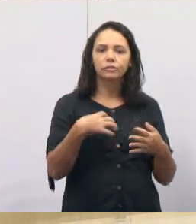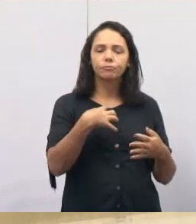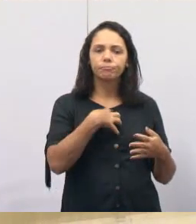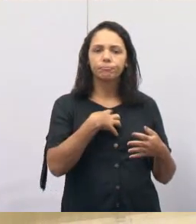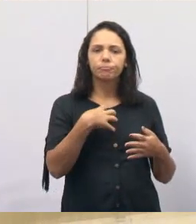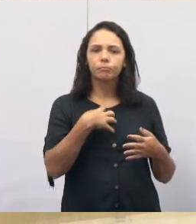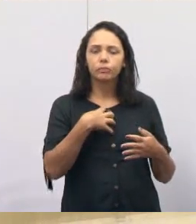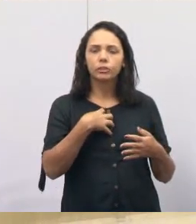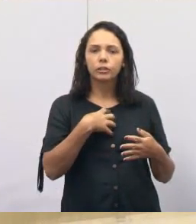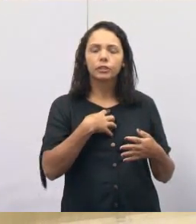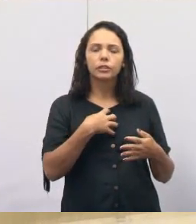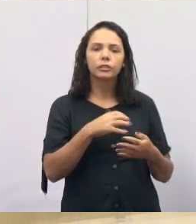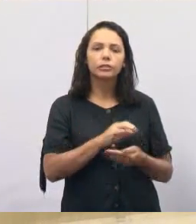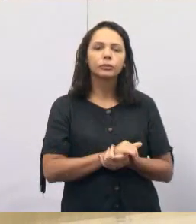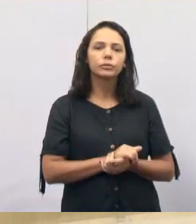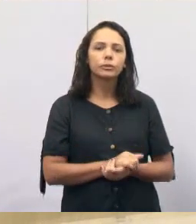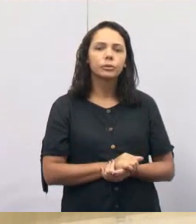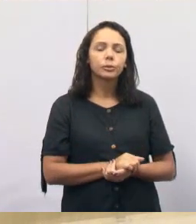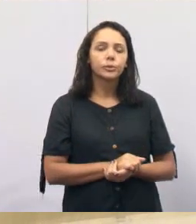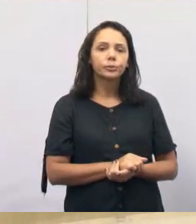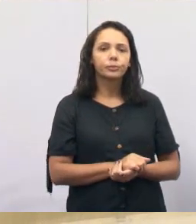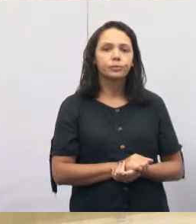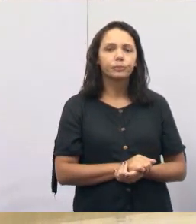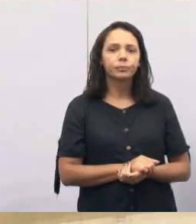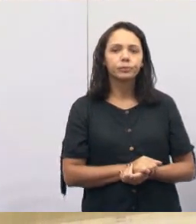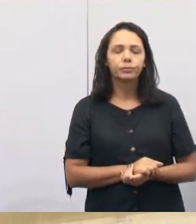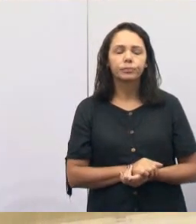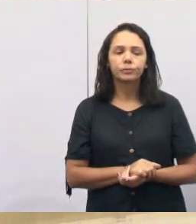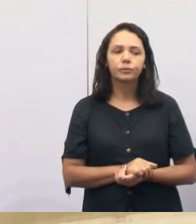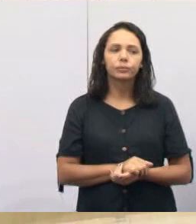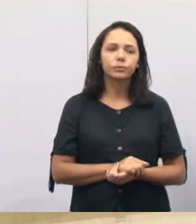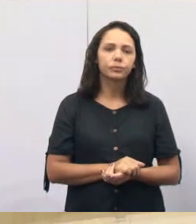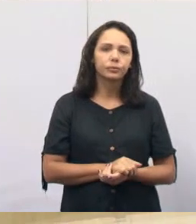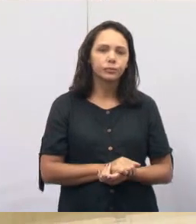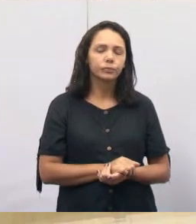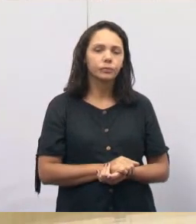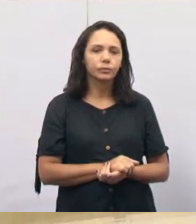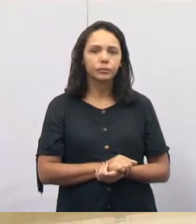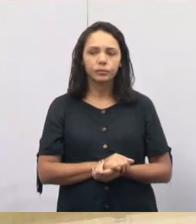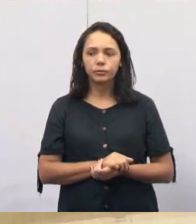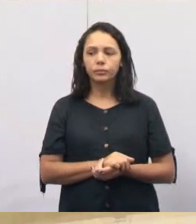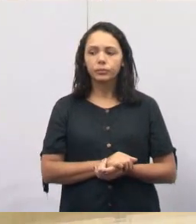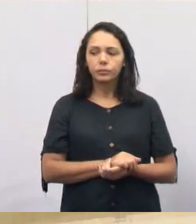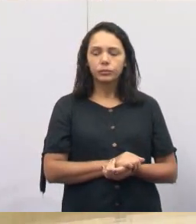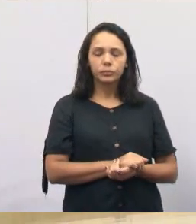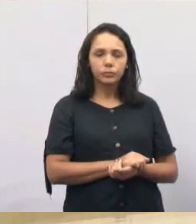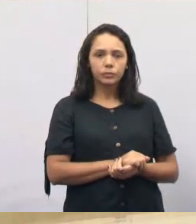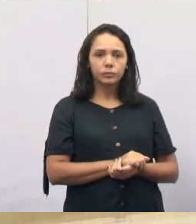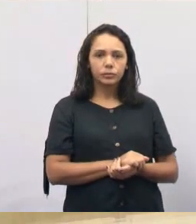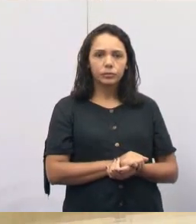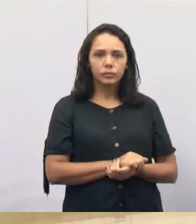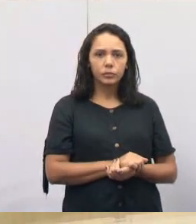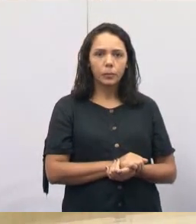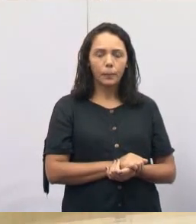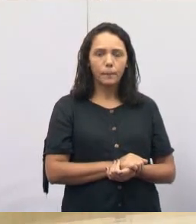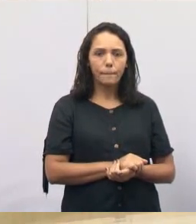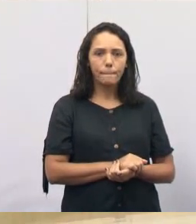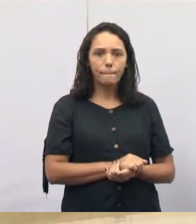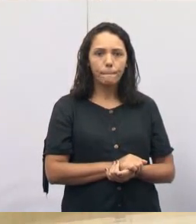glaucoma, oftalmologia plástica ocular, oftalmologia retina, oftalmologia triagem